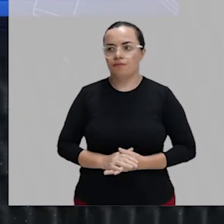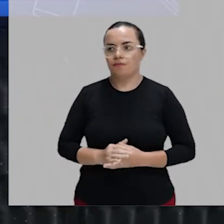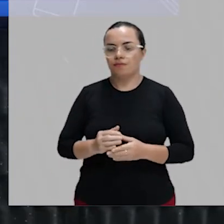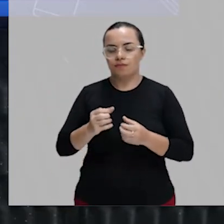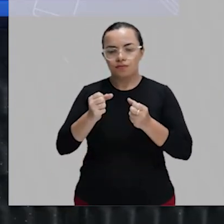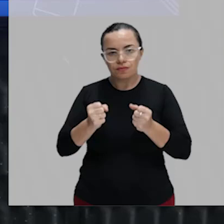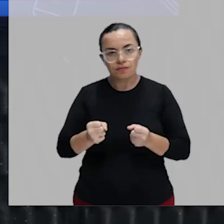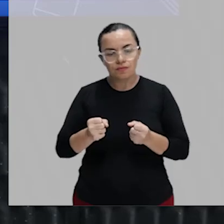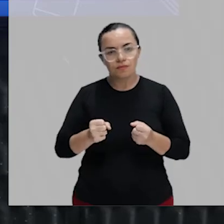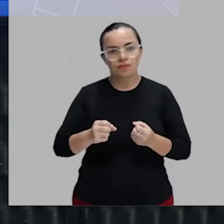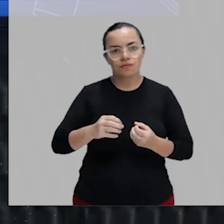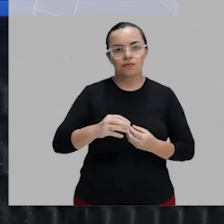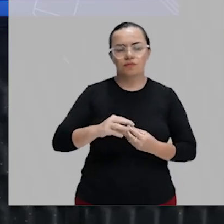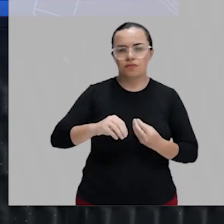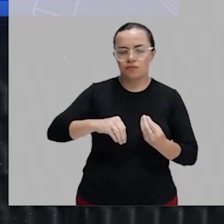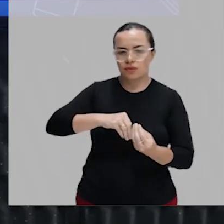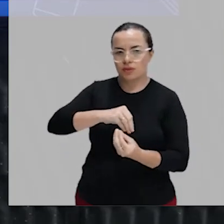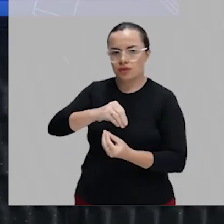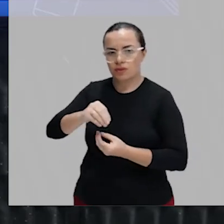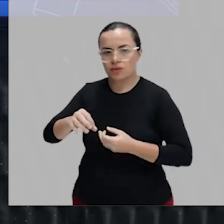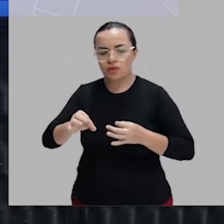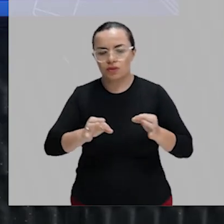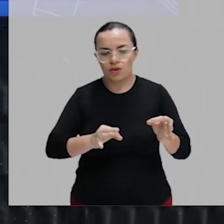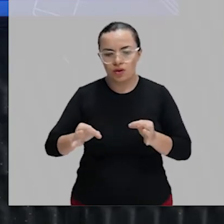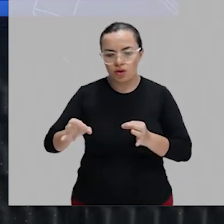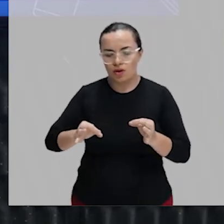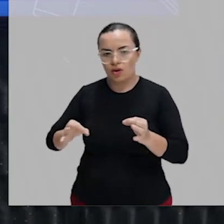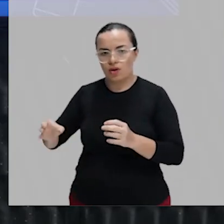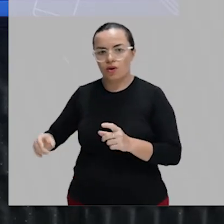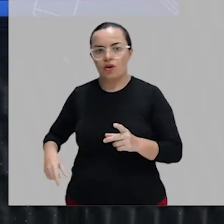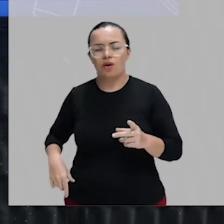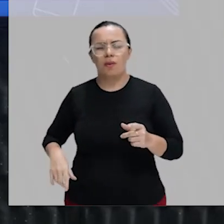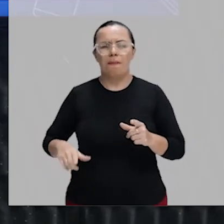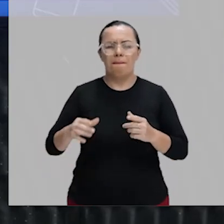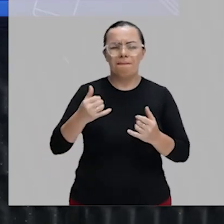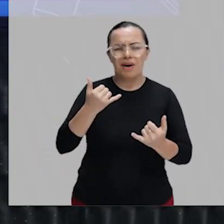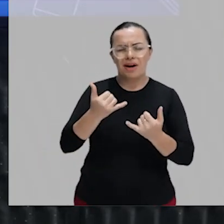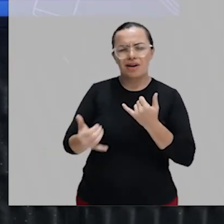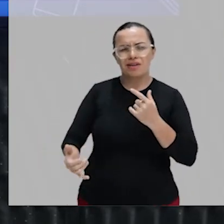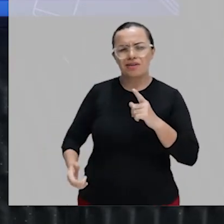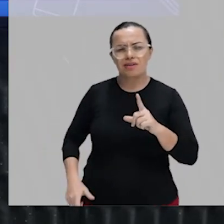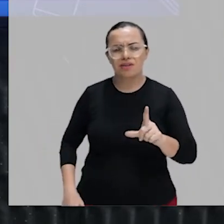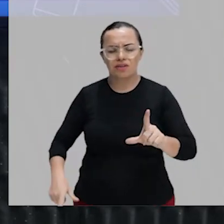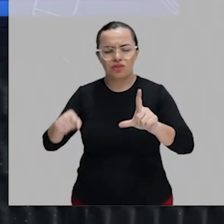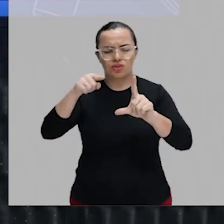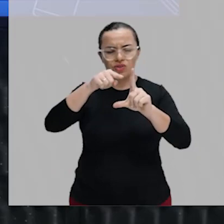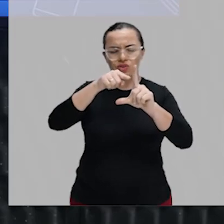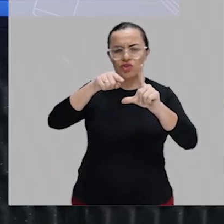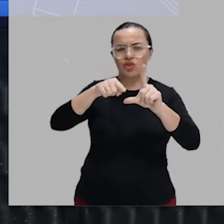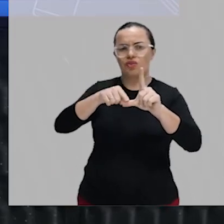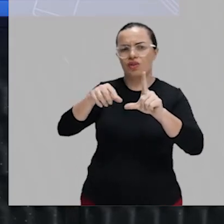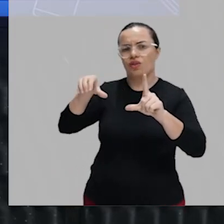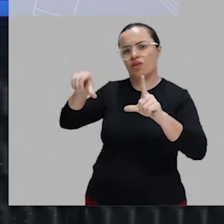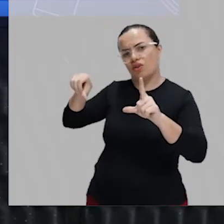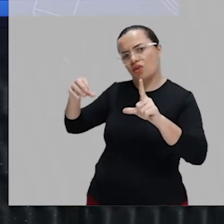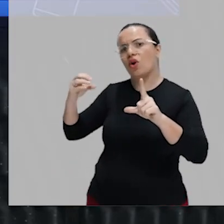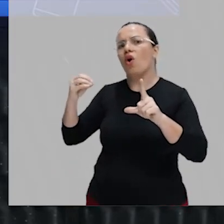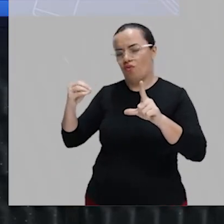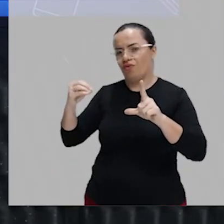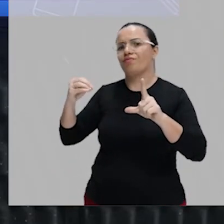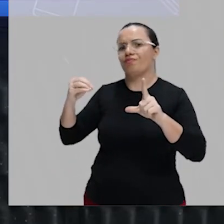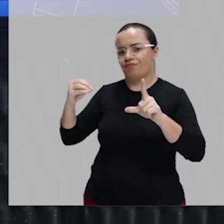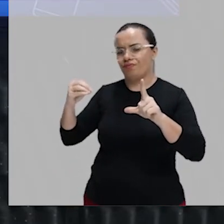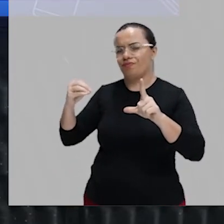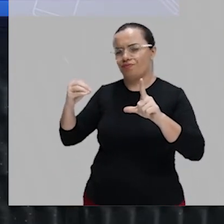rearranjar num ângulo de 90 graus. Um está assim em pé e o outro fica assim, dando um ângulo de 90 graus. Por